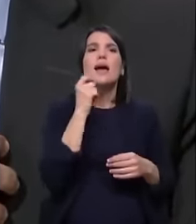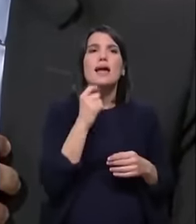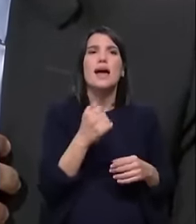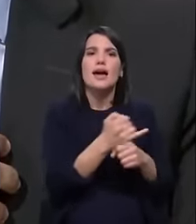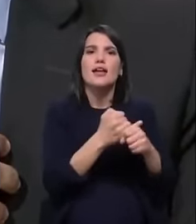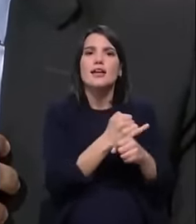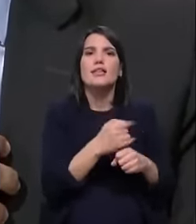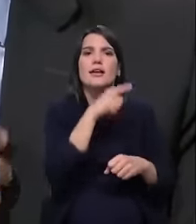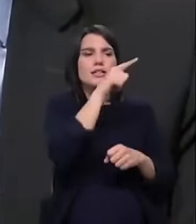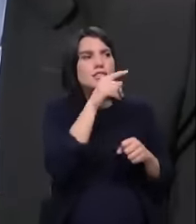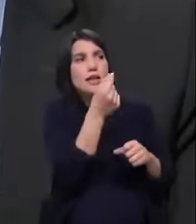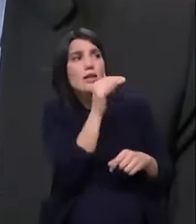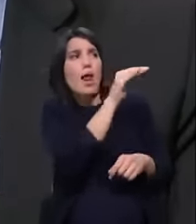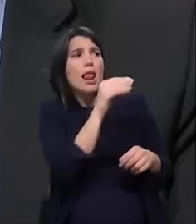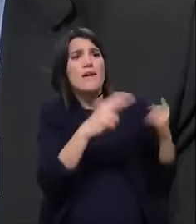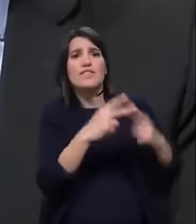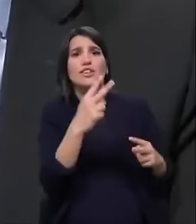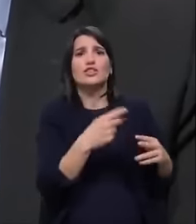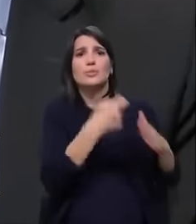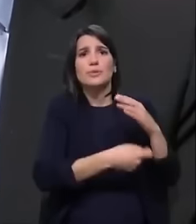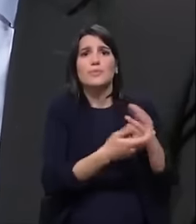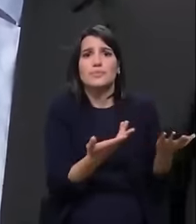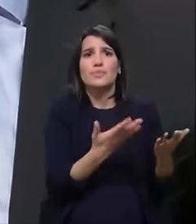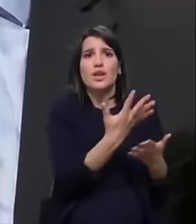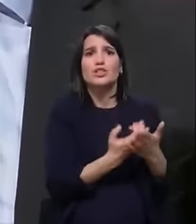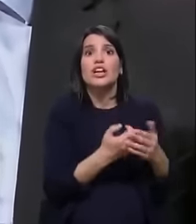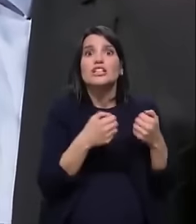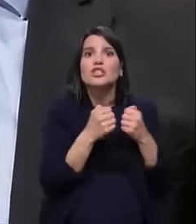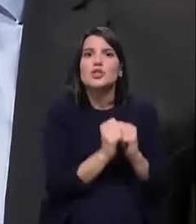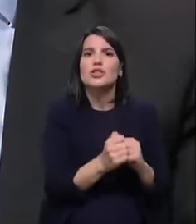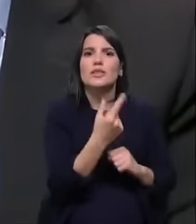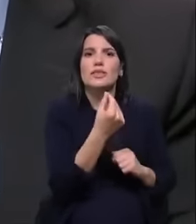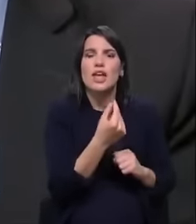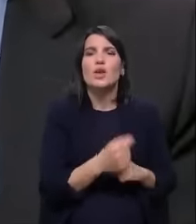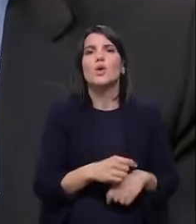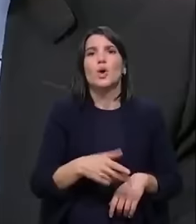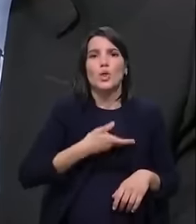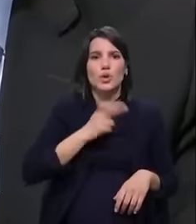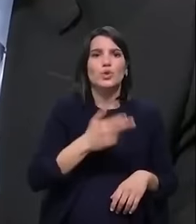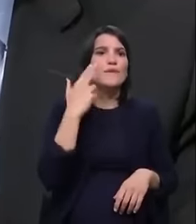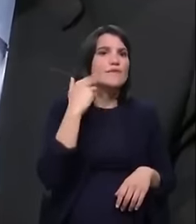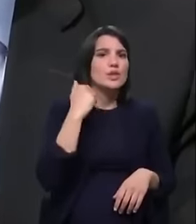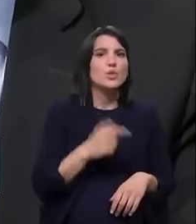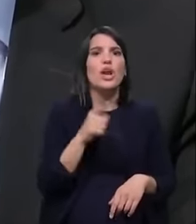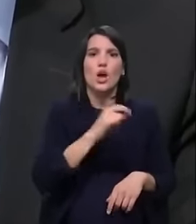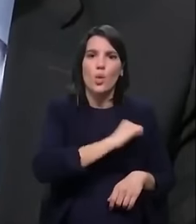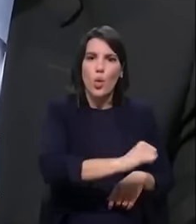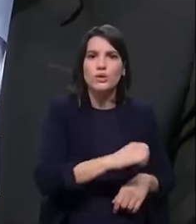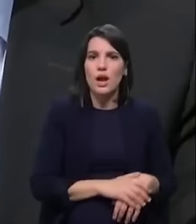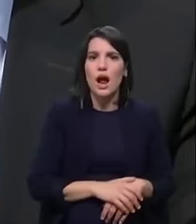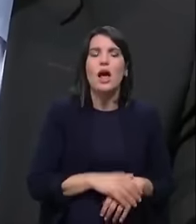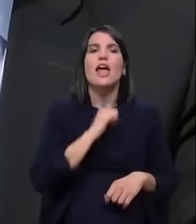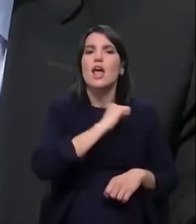para confisco e arresto? Que o doutor... Fomos nós. O dinheiro está escondido em offshores e o doutor Ventura é contra,